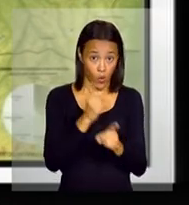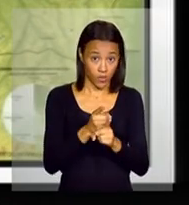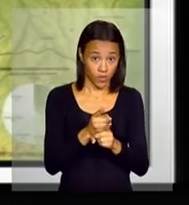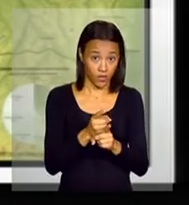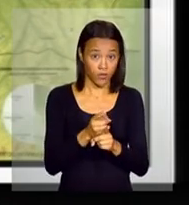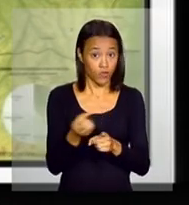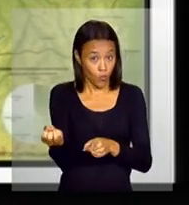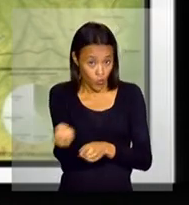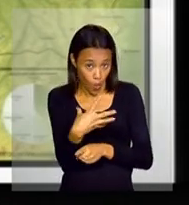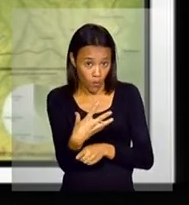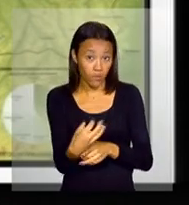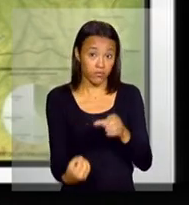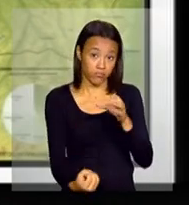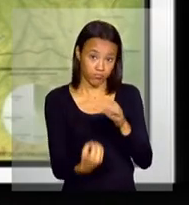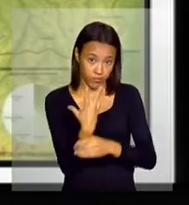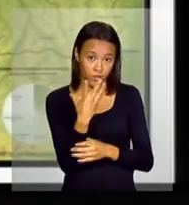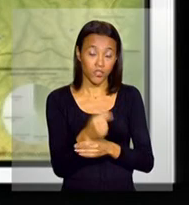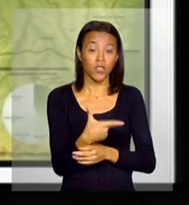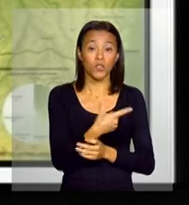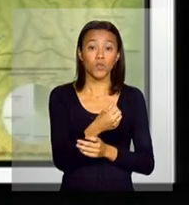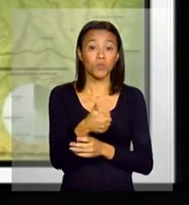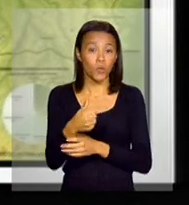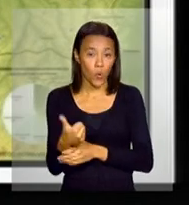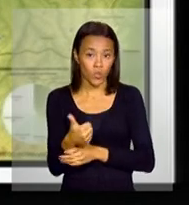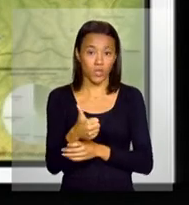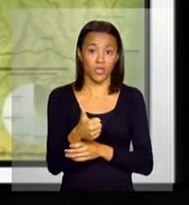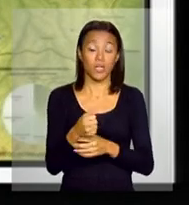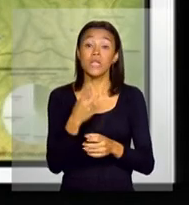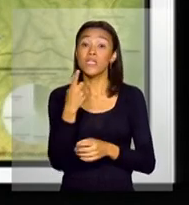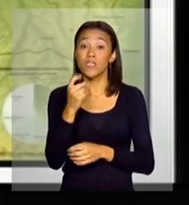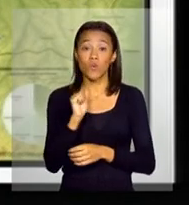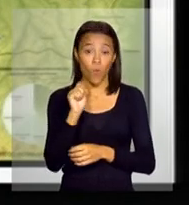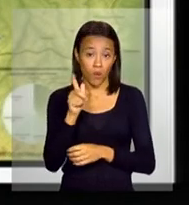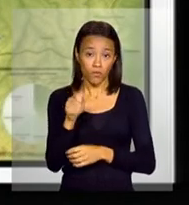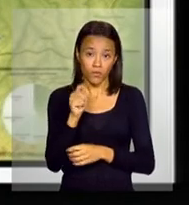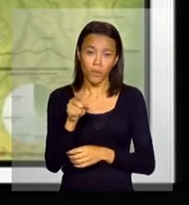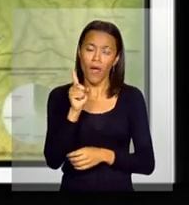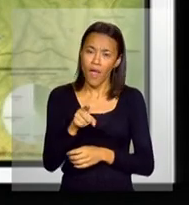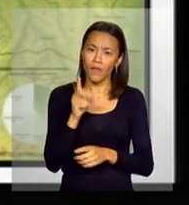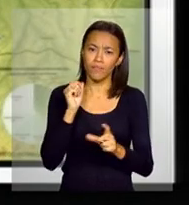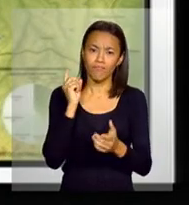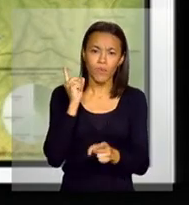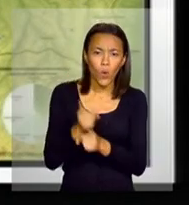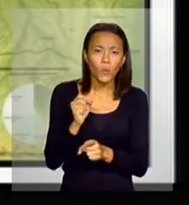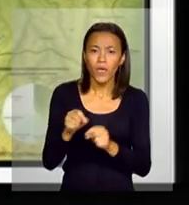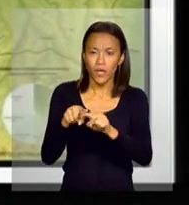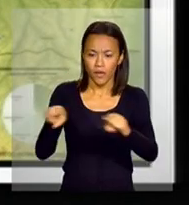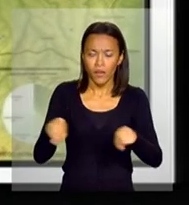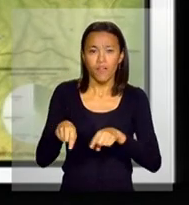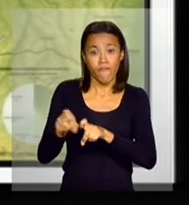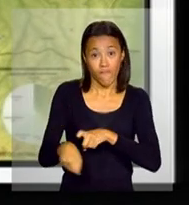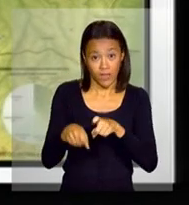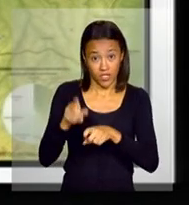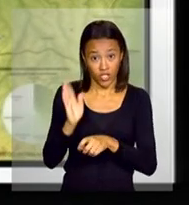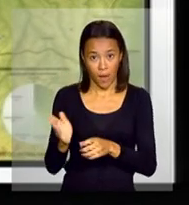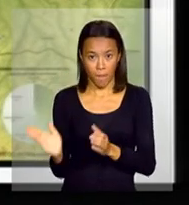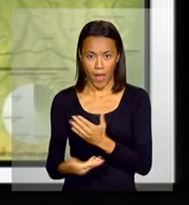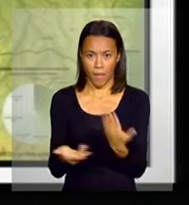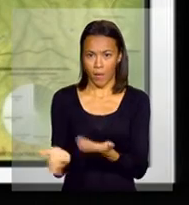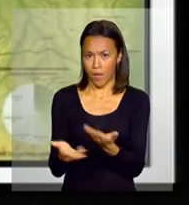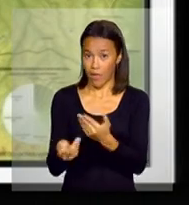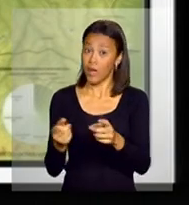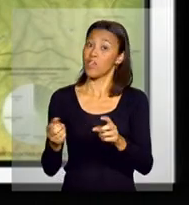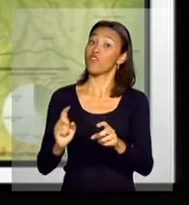são casos novos de soja em 2011, e o que está em azul são casos de fazendas que já tinham desmatado anteriormente e